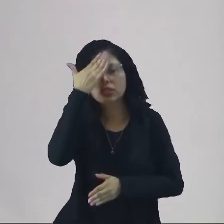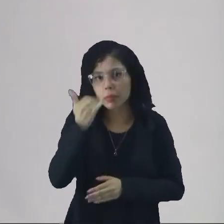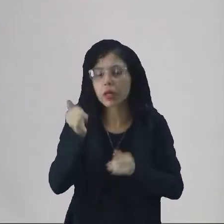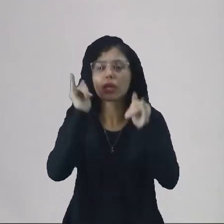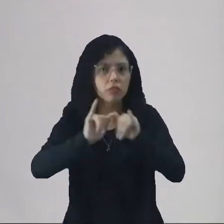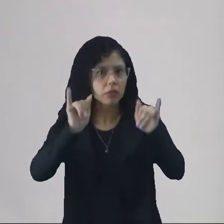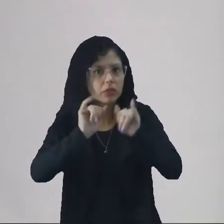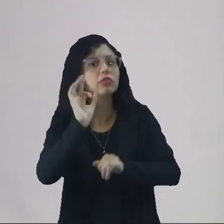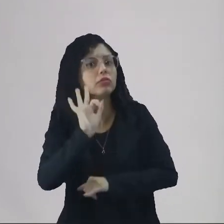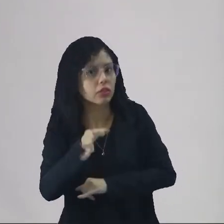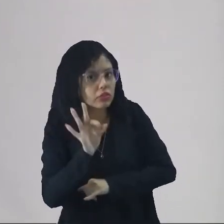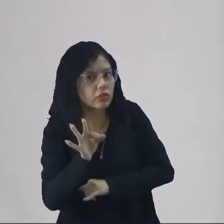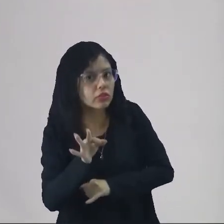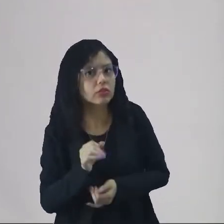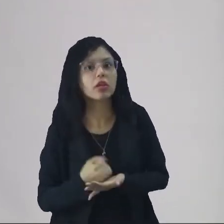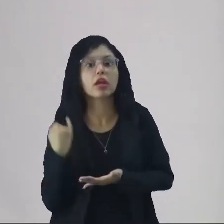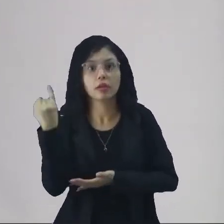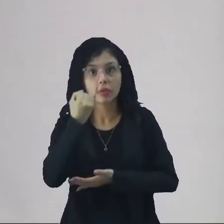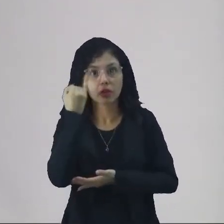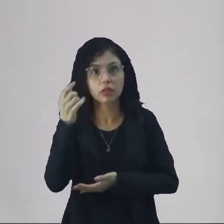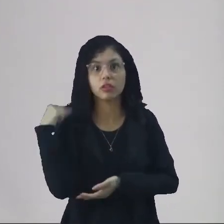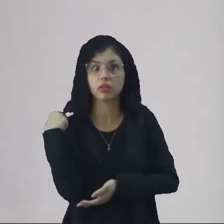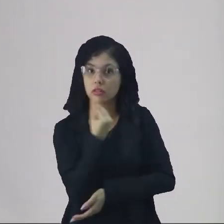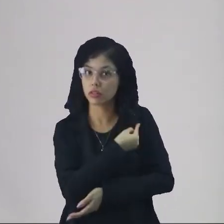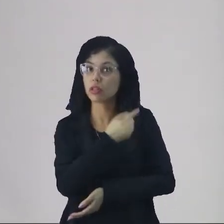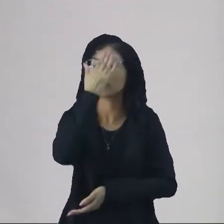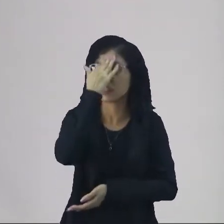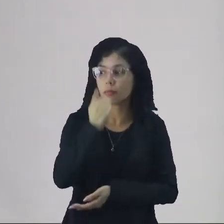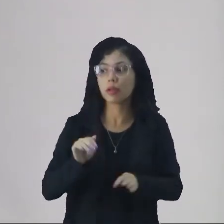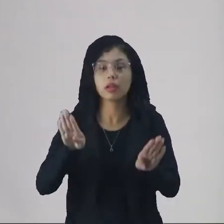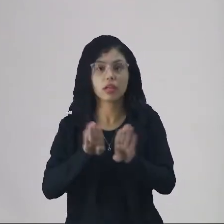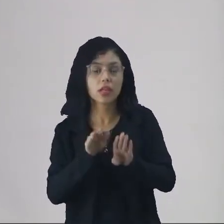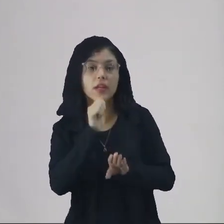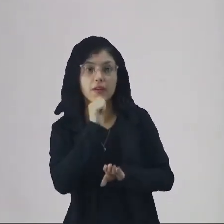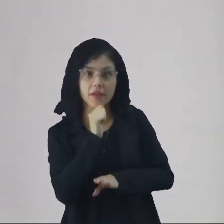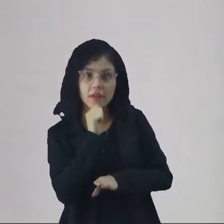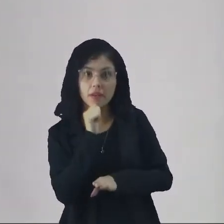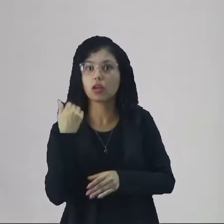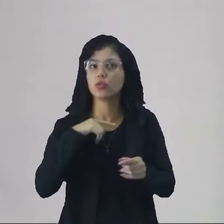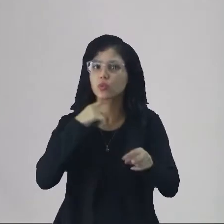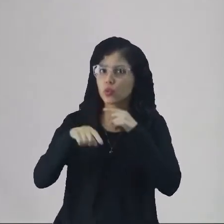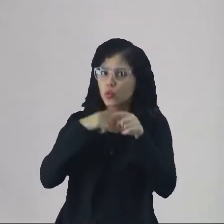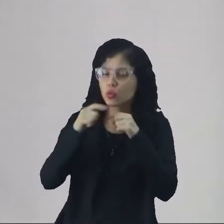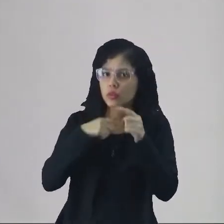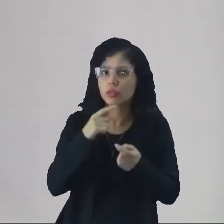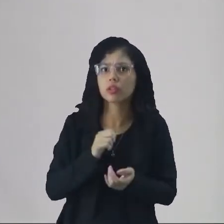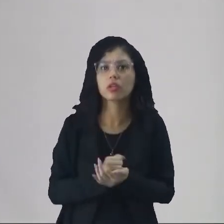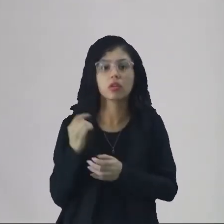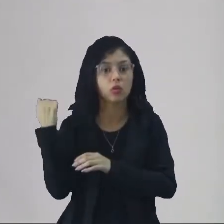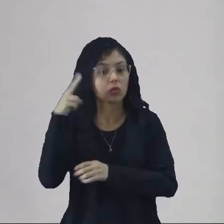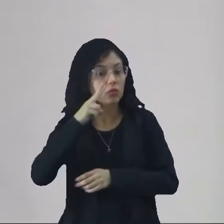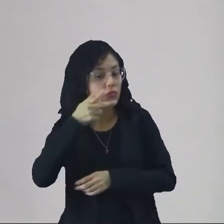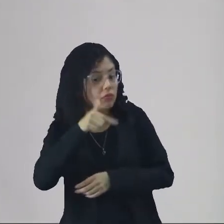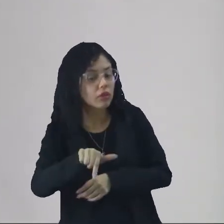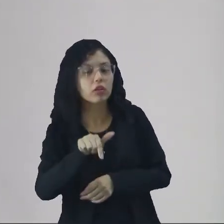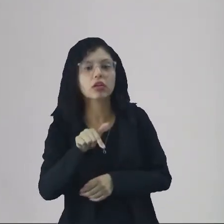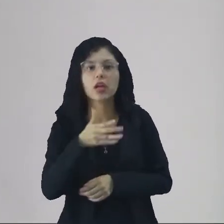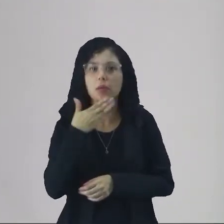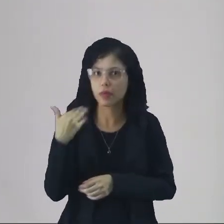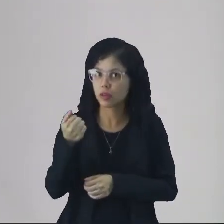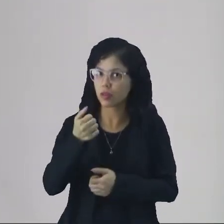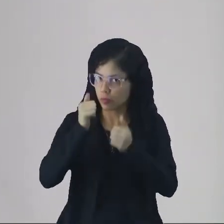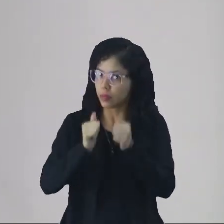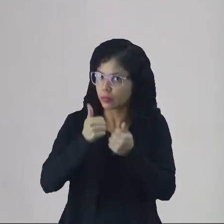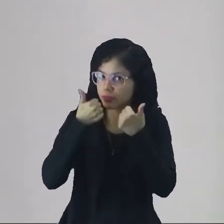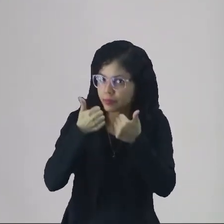dessa informação, certinho? É importante que a gente tenha essa noção para que você não tenha dúvida e você, ao rever, você vai compreender melhor.